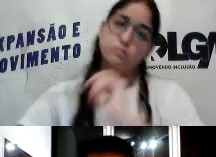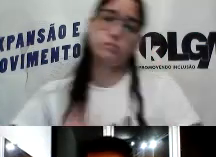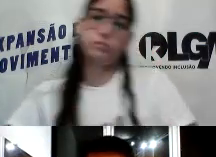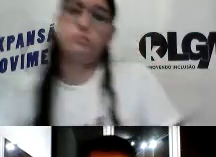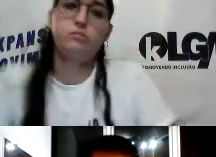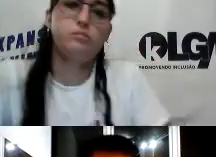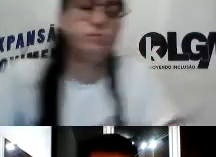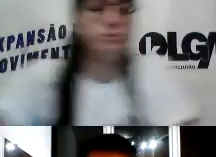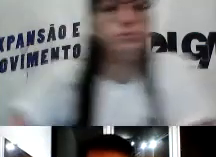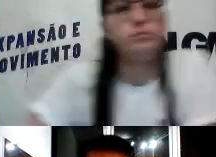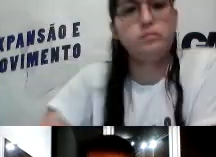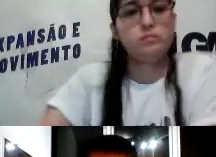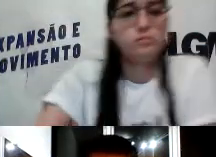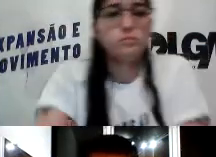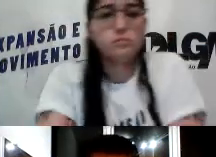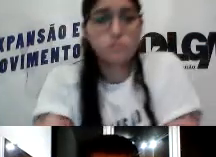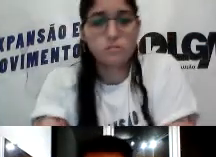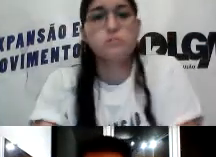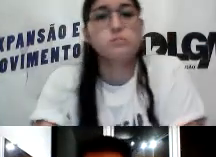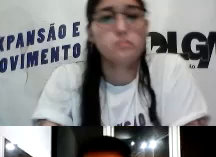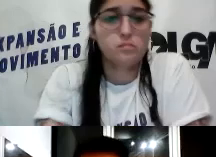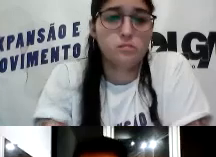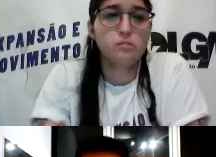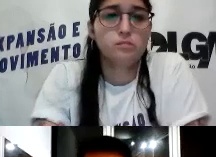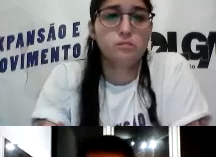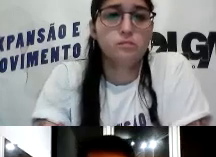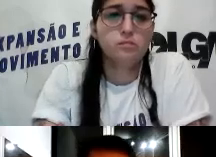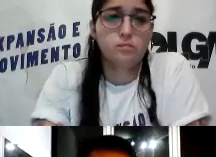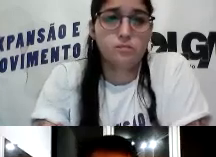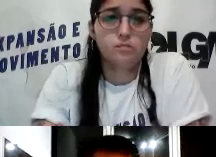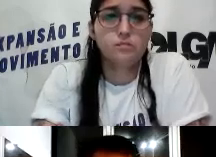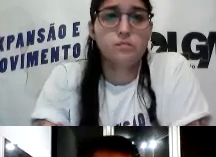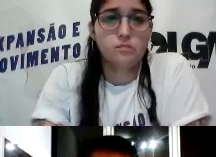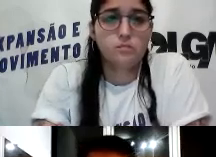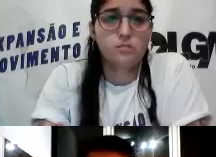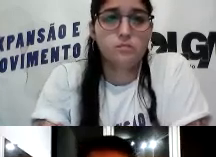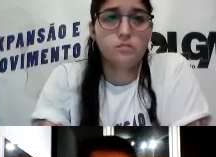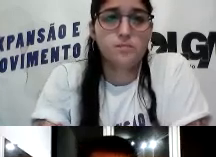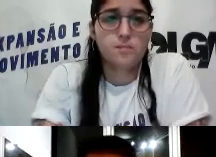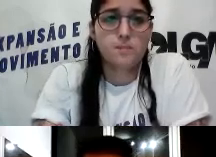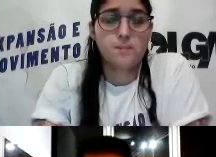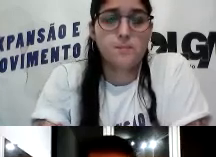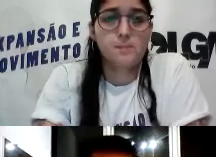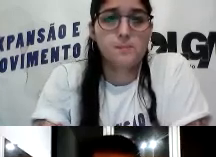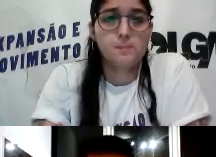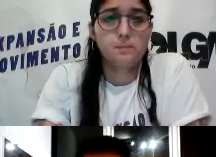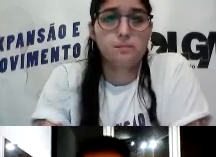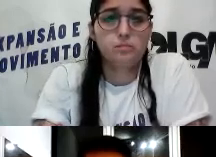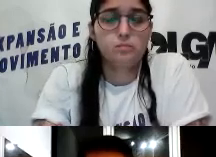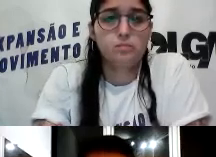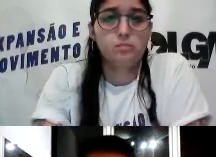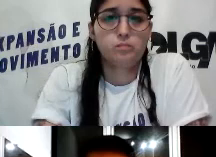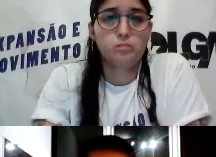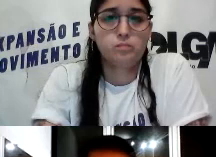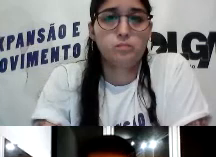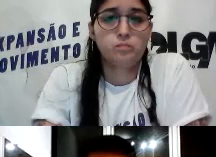viveram em algum momento numa criança de 2 anos, que é uma criança que ainda tem uma imunidade em desenvolvimento. Todas as crianças com